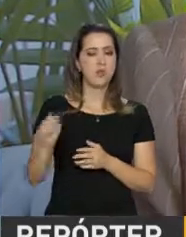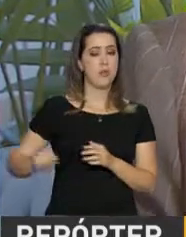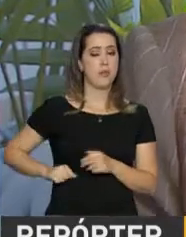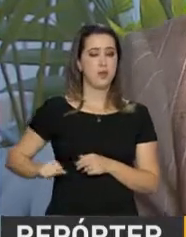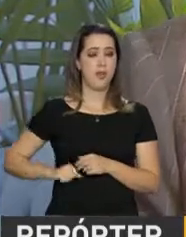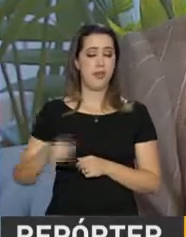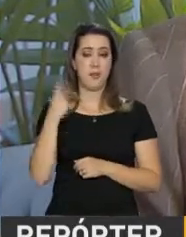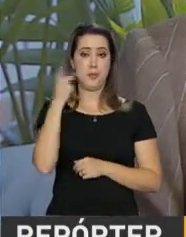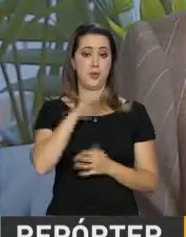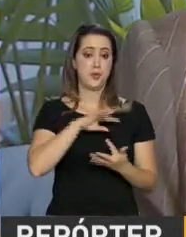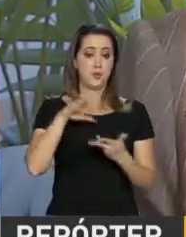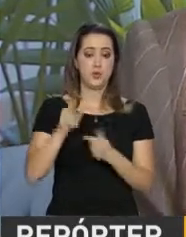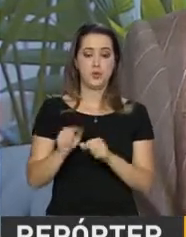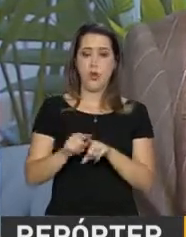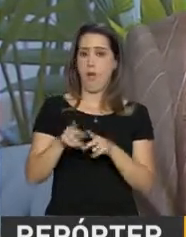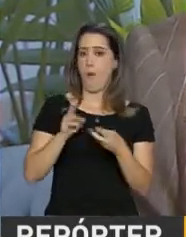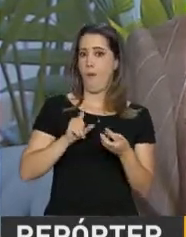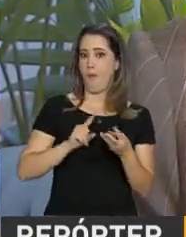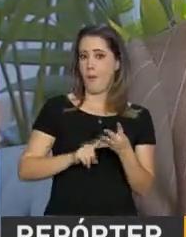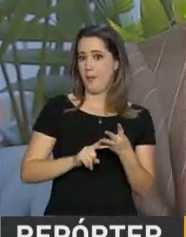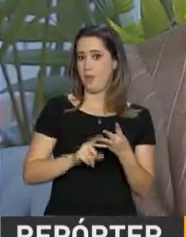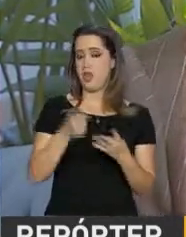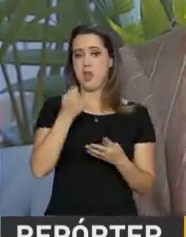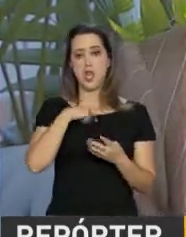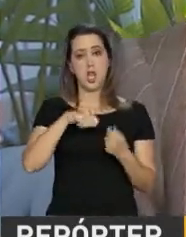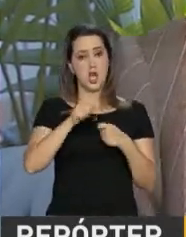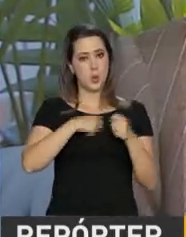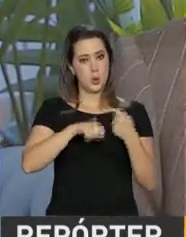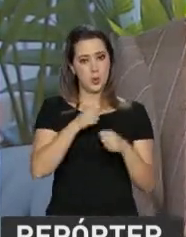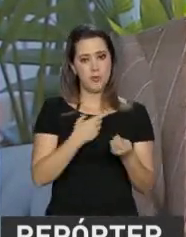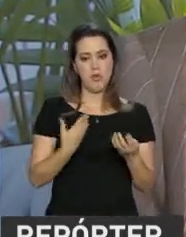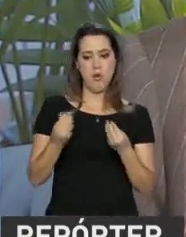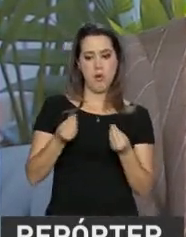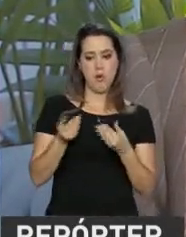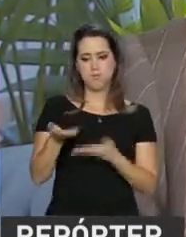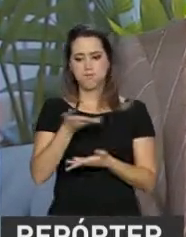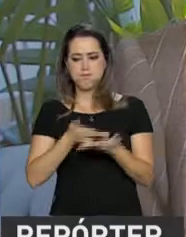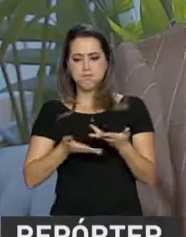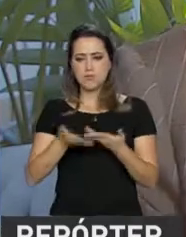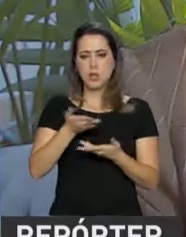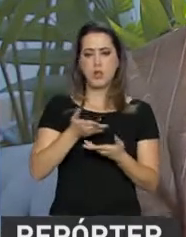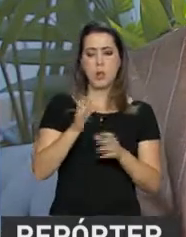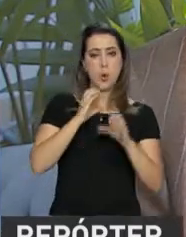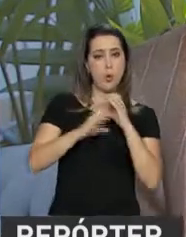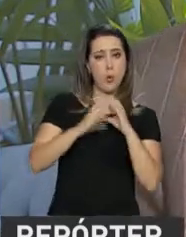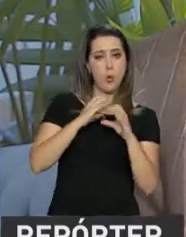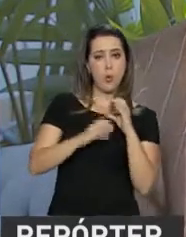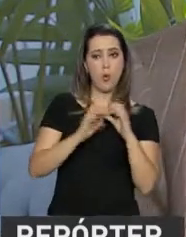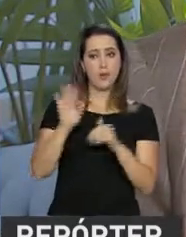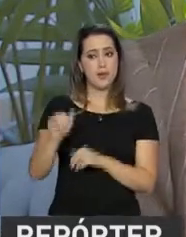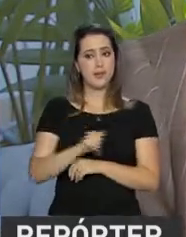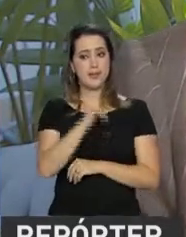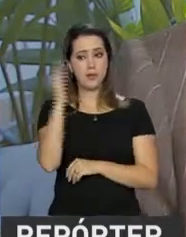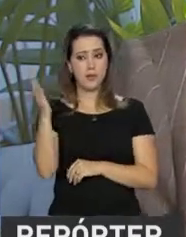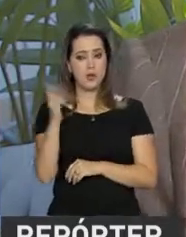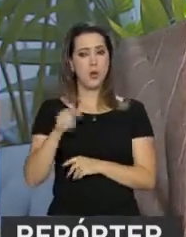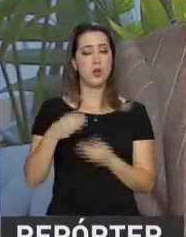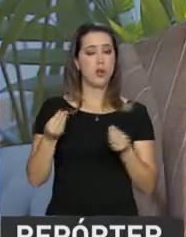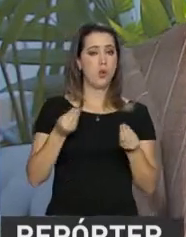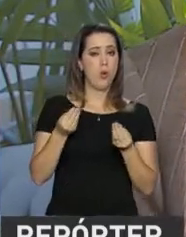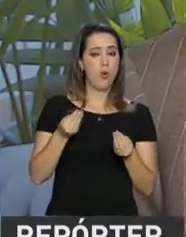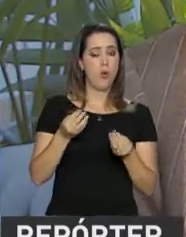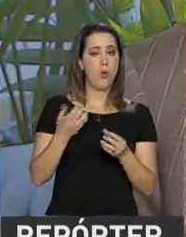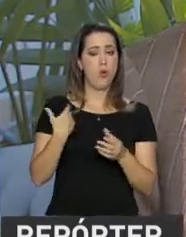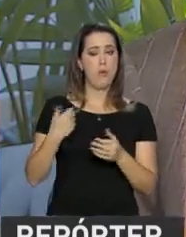internacional, economia, temos técnicas de negociação, comunicação externa e diplomacia pública.